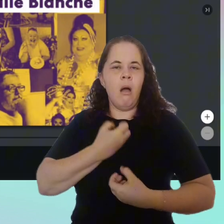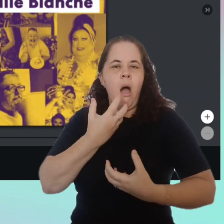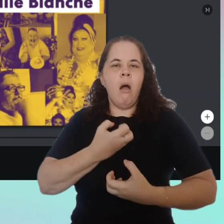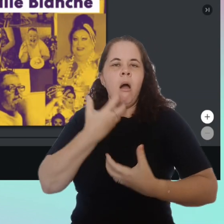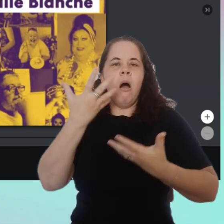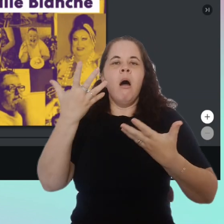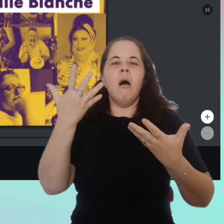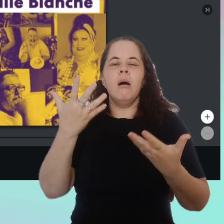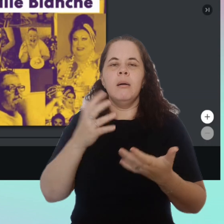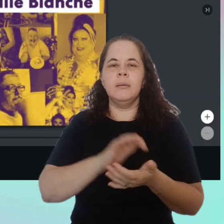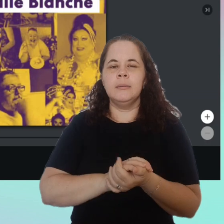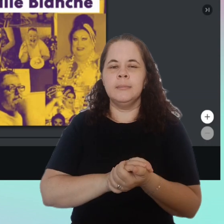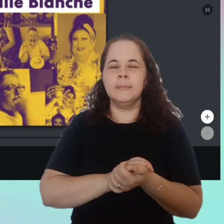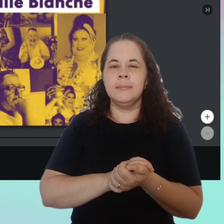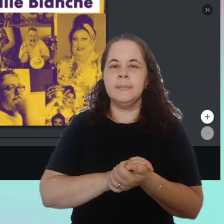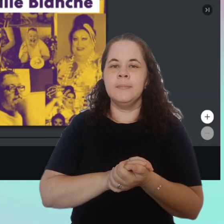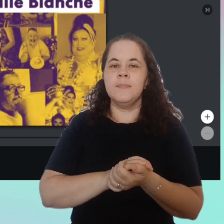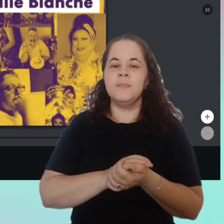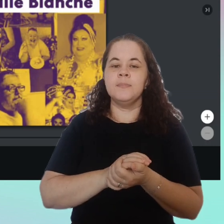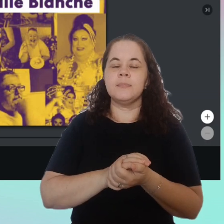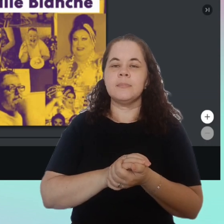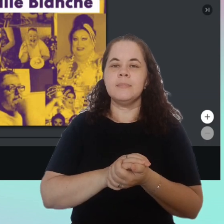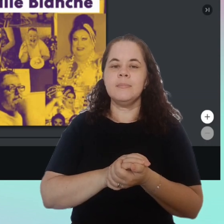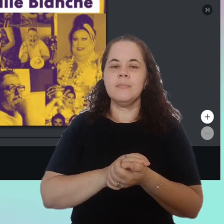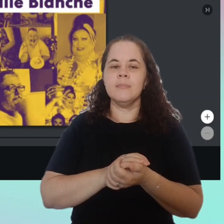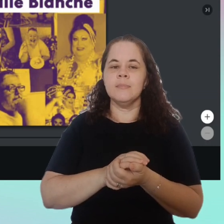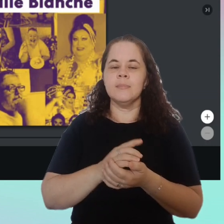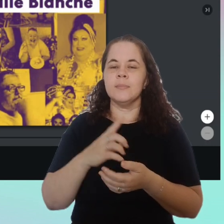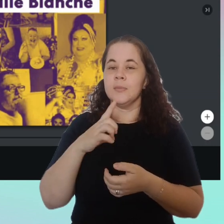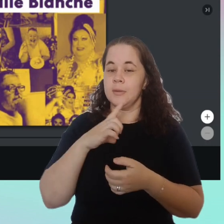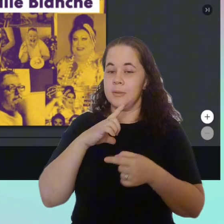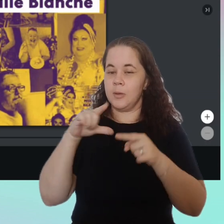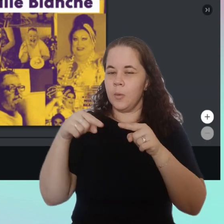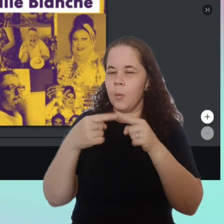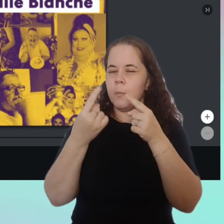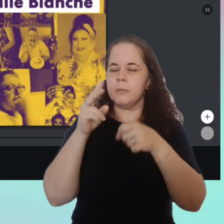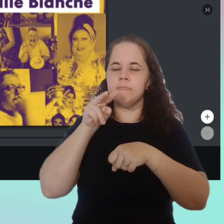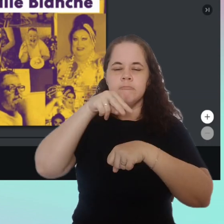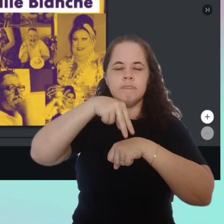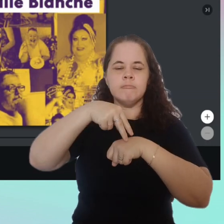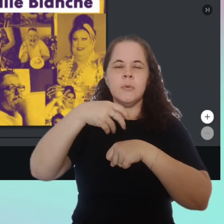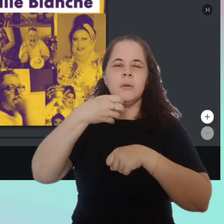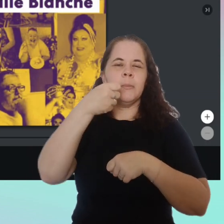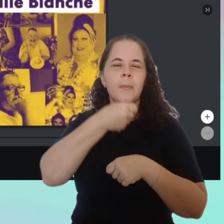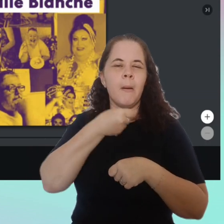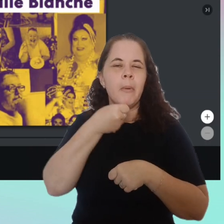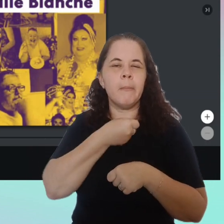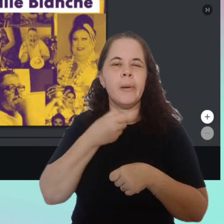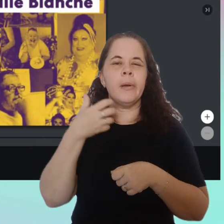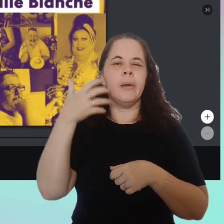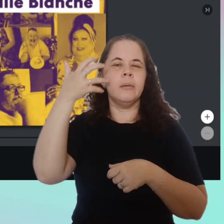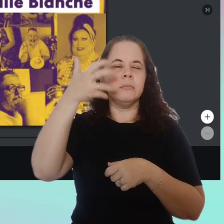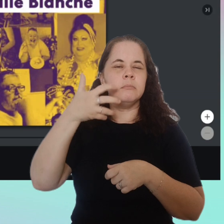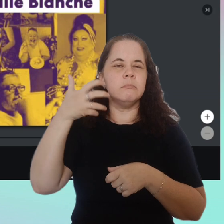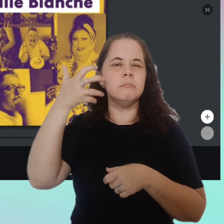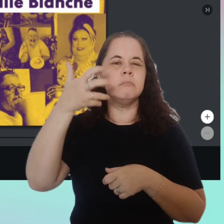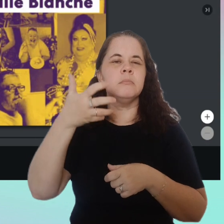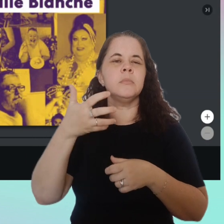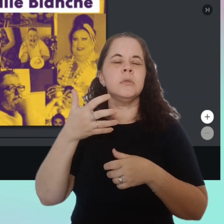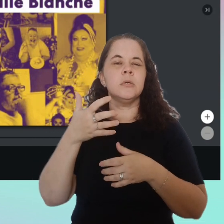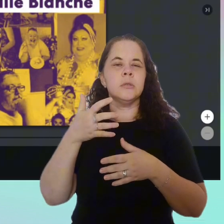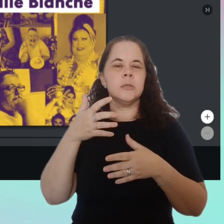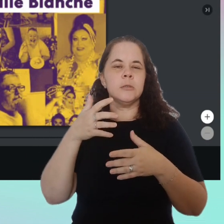é, essa verve de imitação, de fazer o cover, de